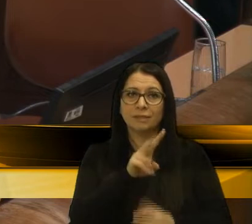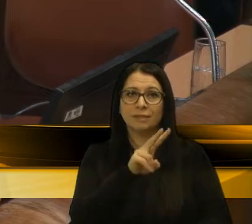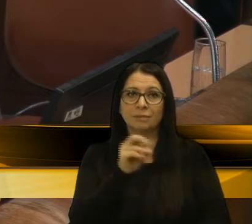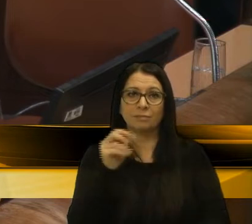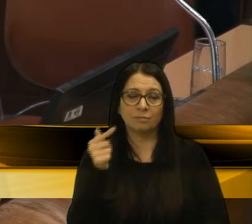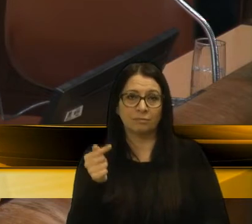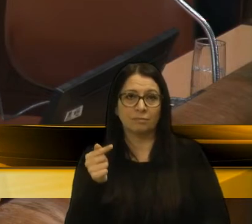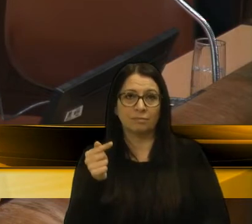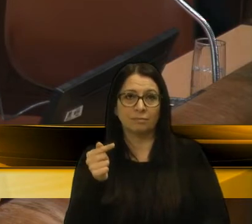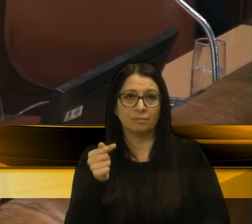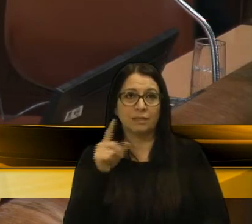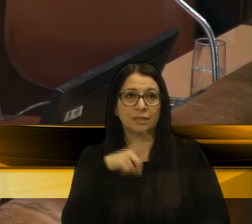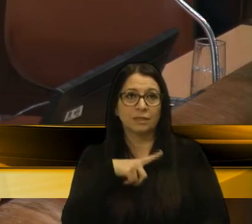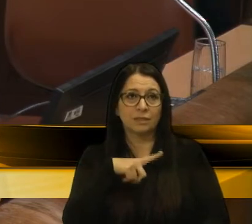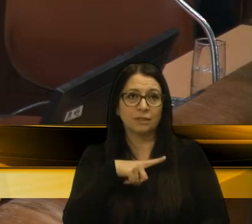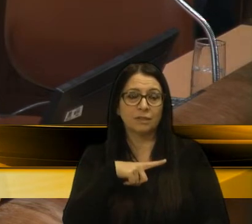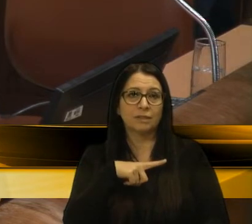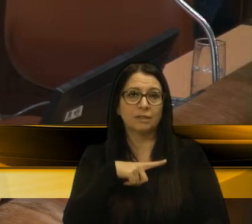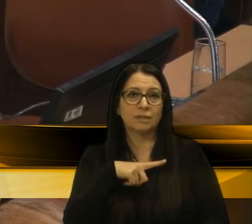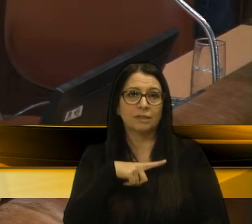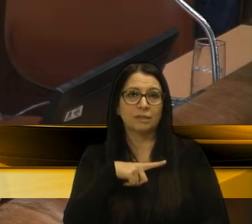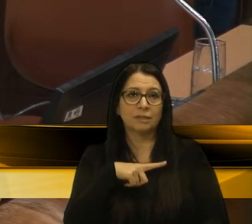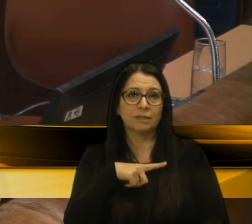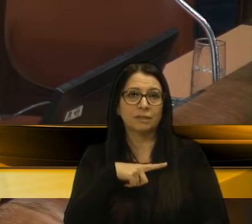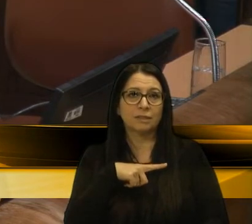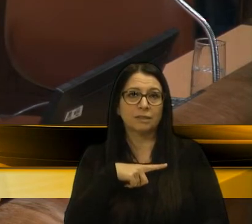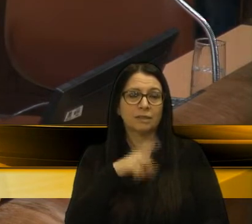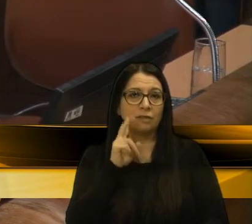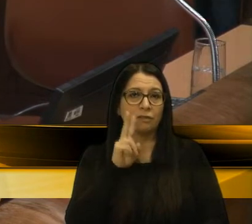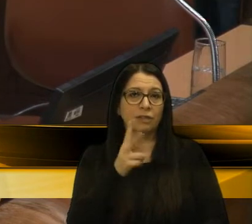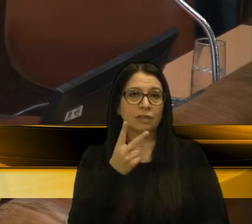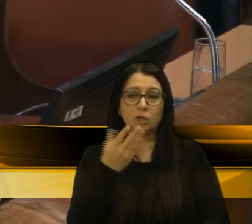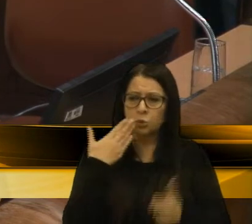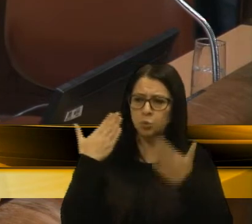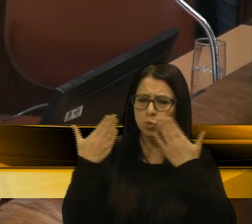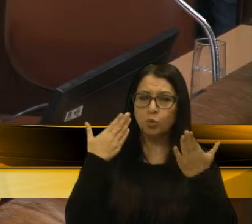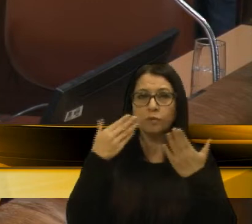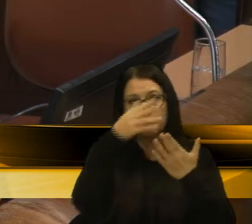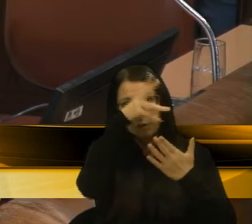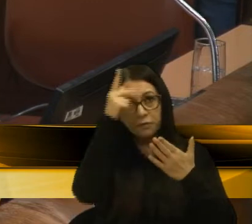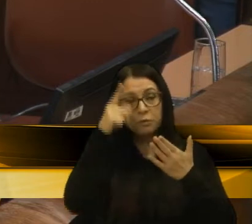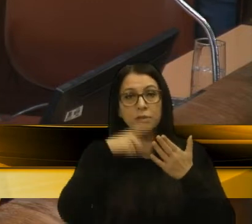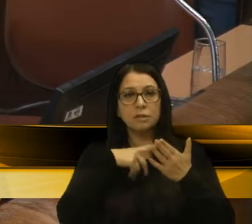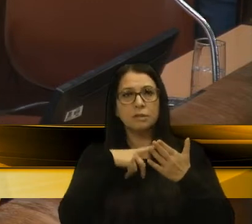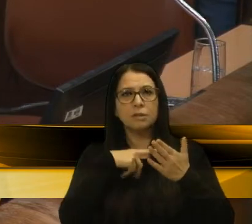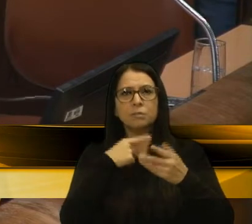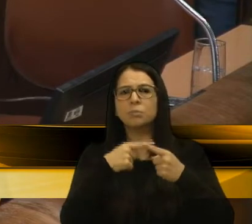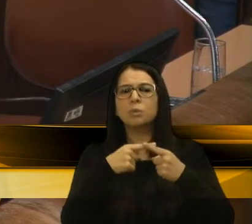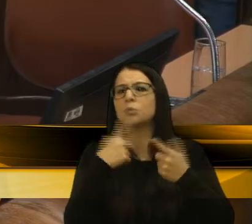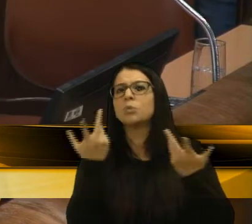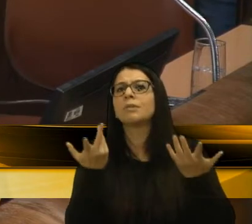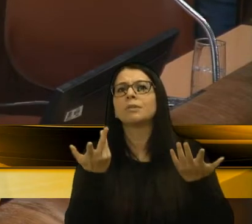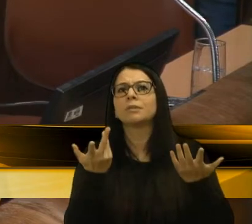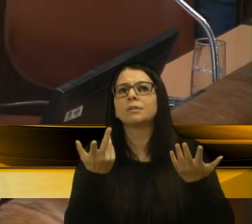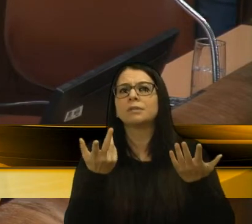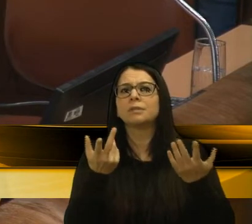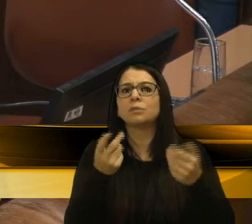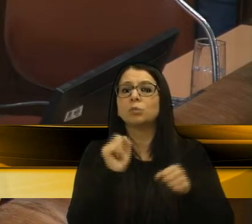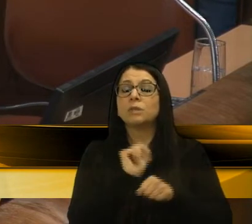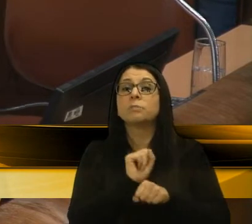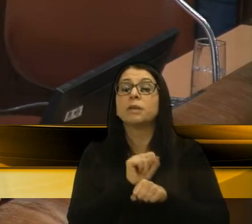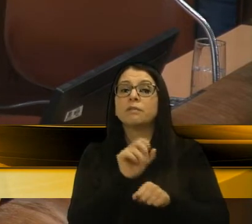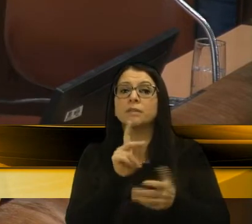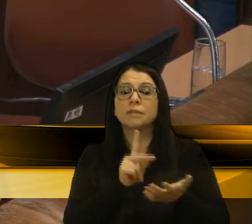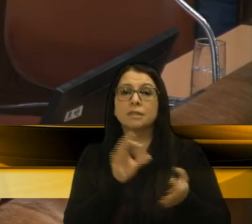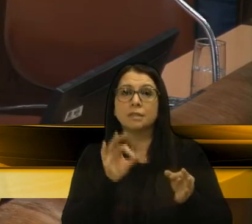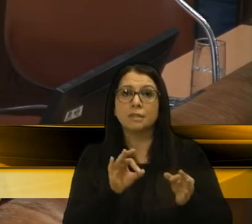2007. Então, se houvesse havendo essas dúvidas que o Executivo levantou, qual seria o esperado,